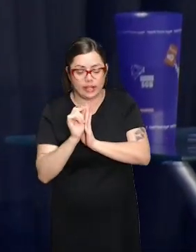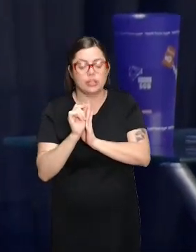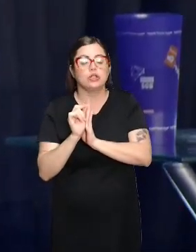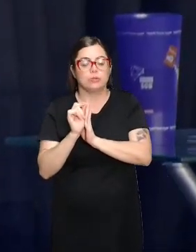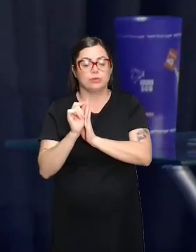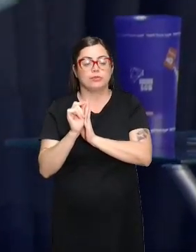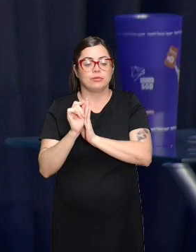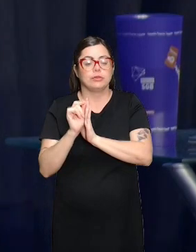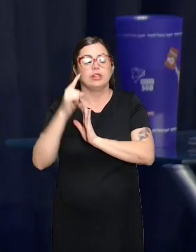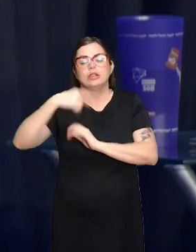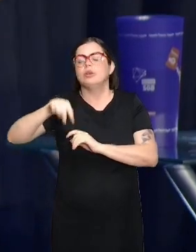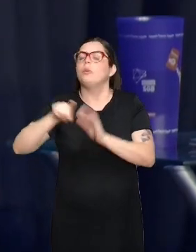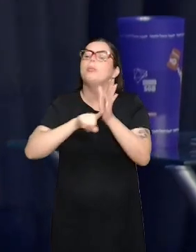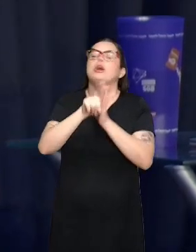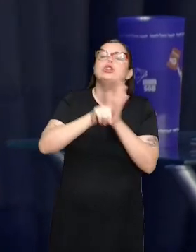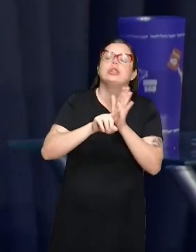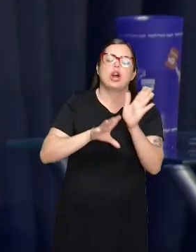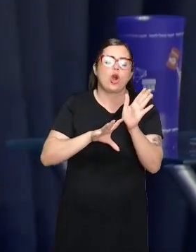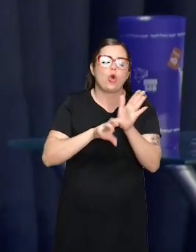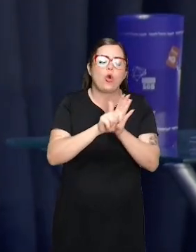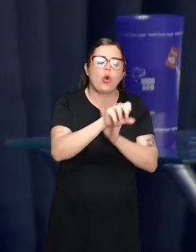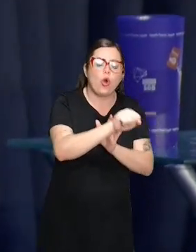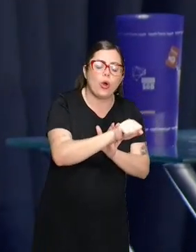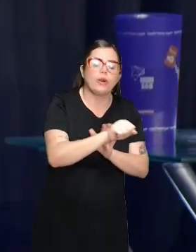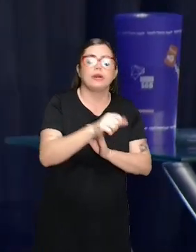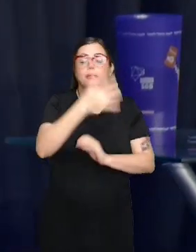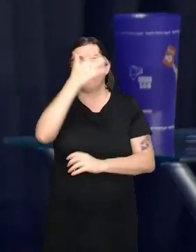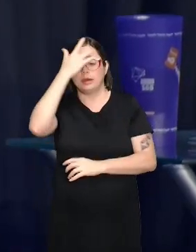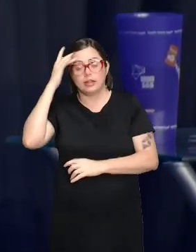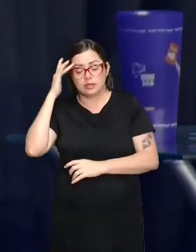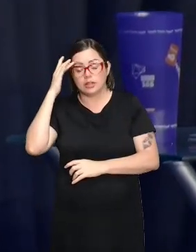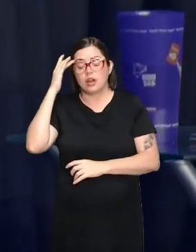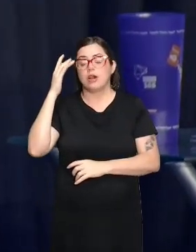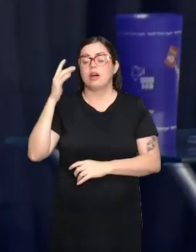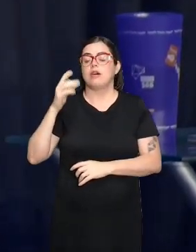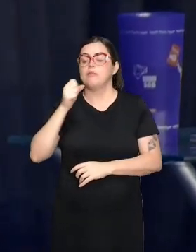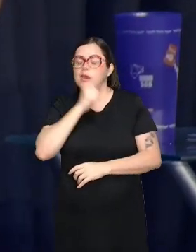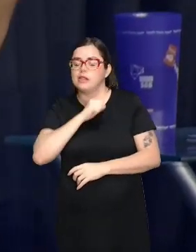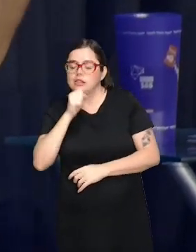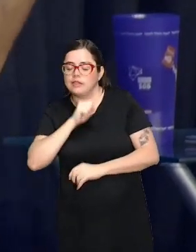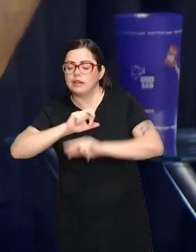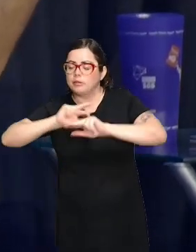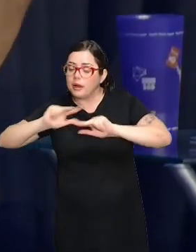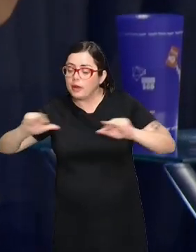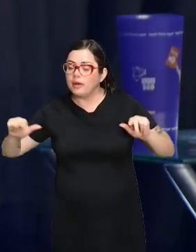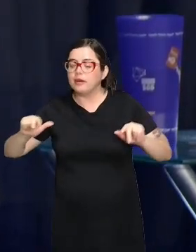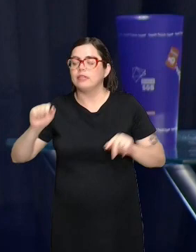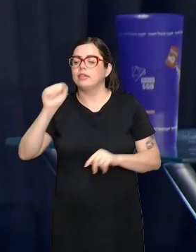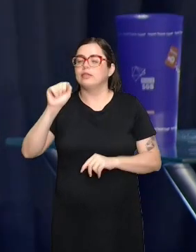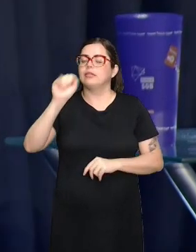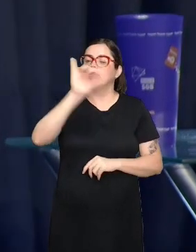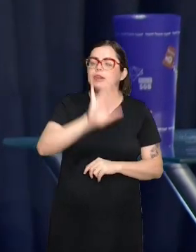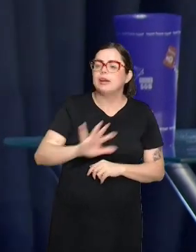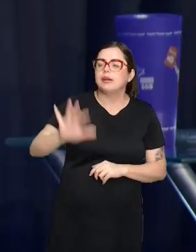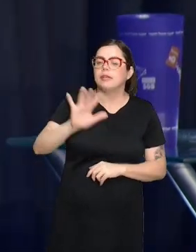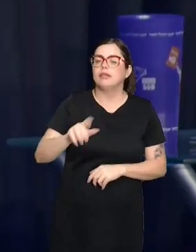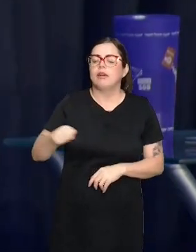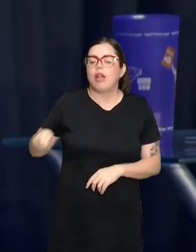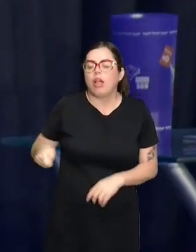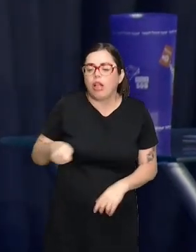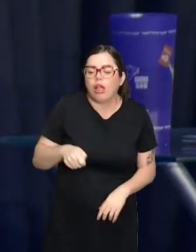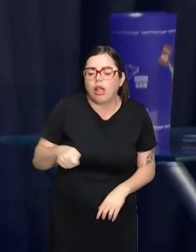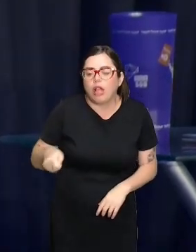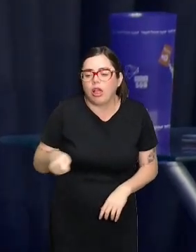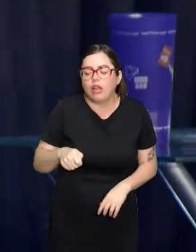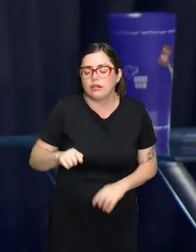já pesquisou no Google, coloca lá, pessoas mais velhas, não sei o quê, você vai achar lá uma imagem de uma pessoa de bengala, ou de